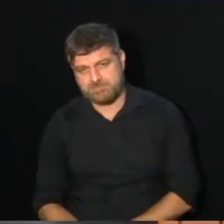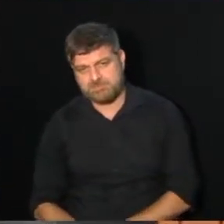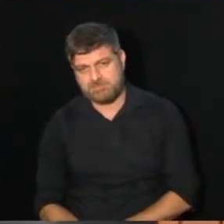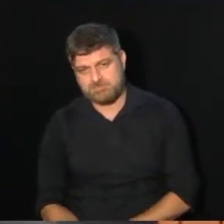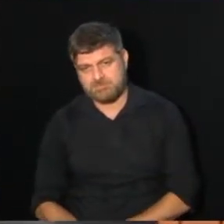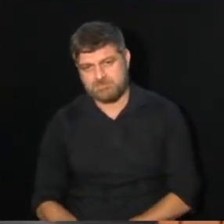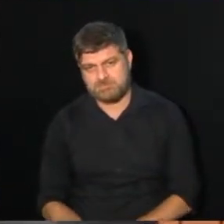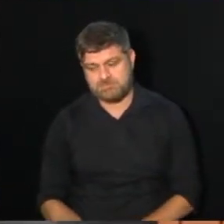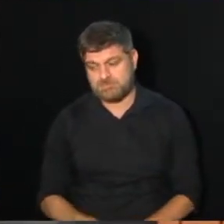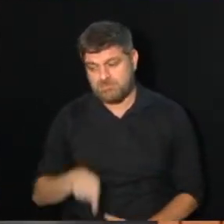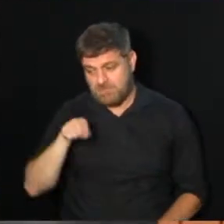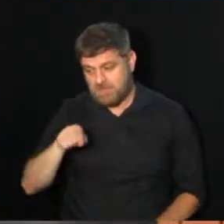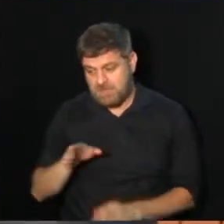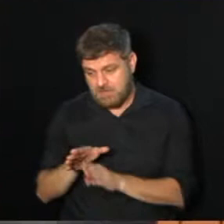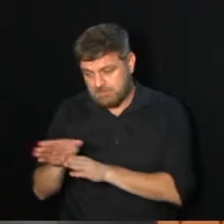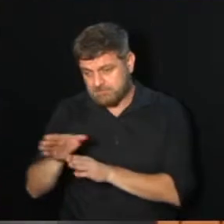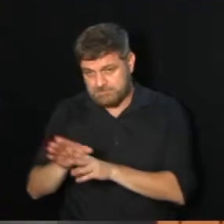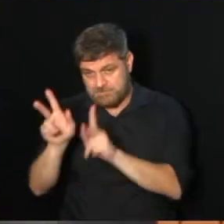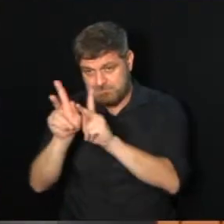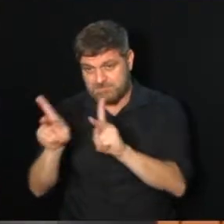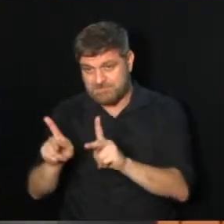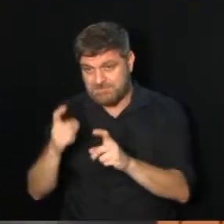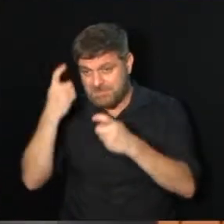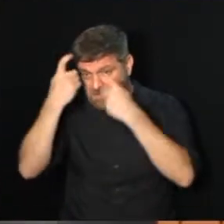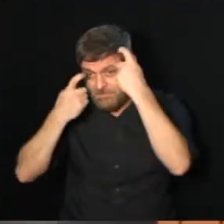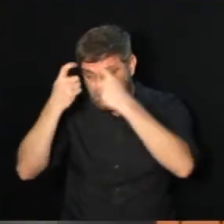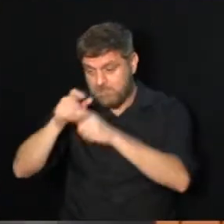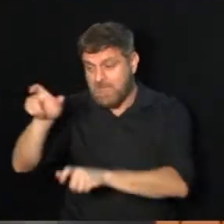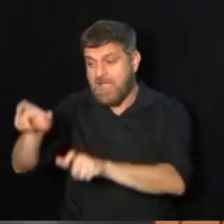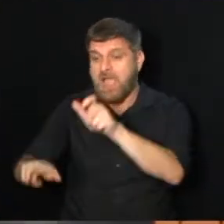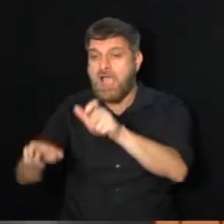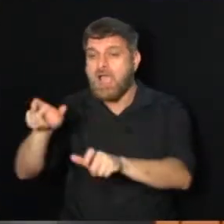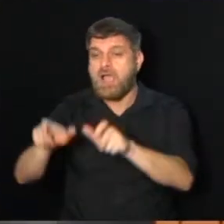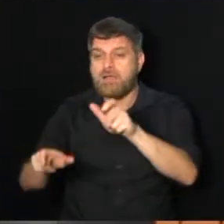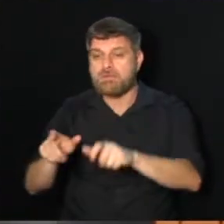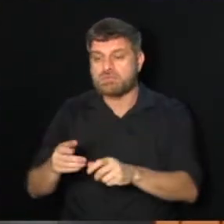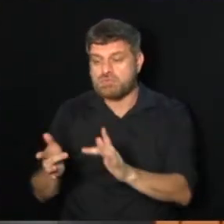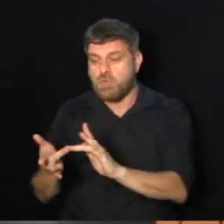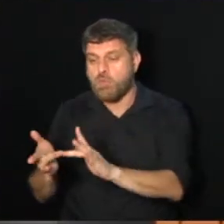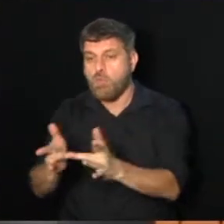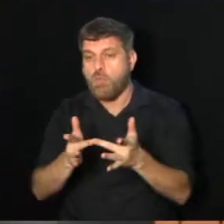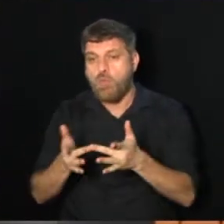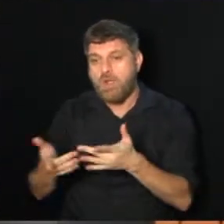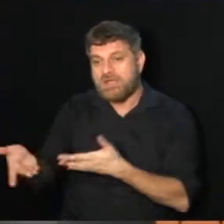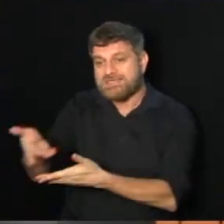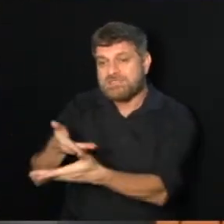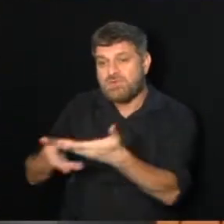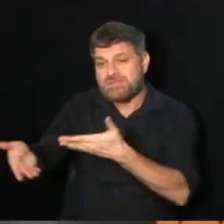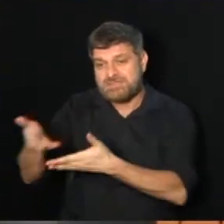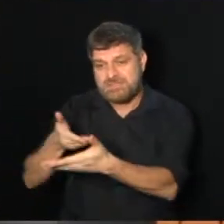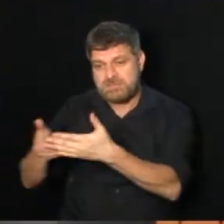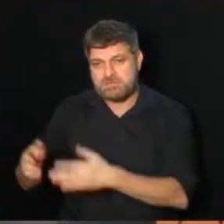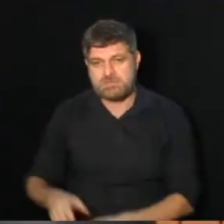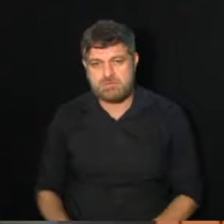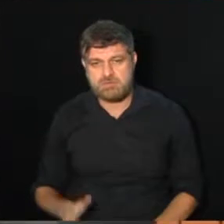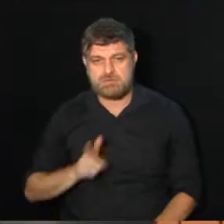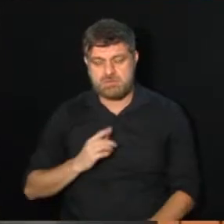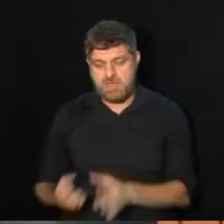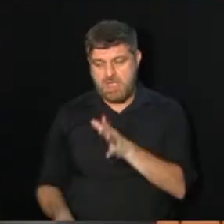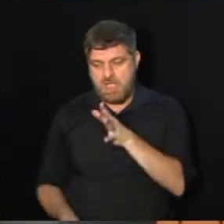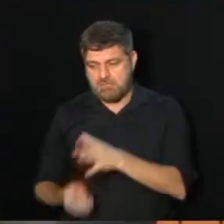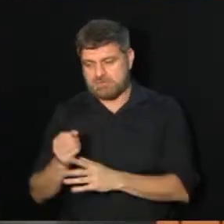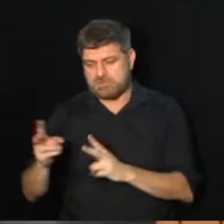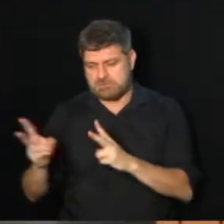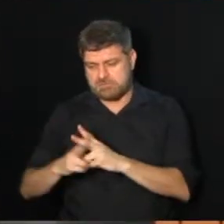a restaurativa, na verdade, ela está preocupada com as pessoas e com as relações. Então, acontecido um conflito,